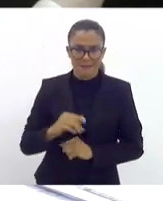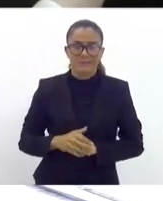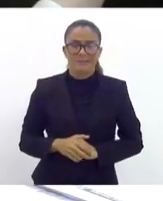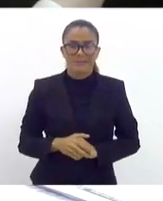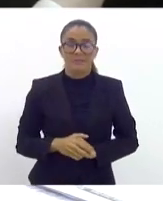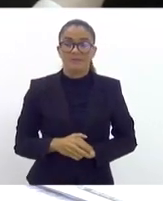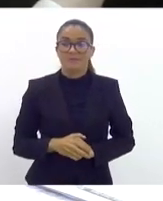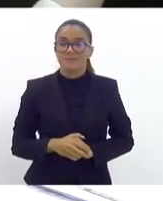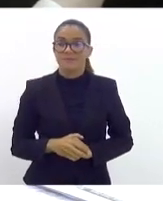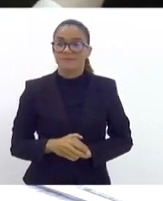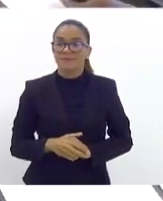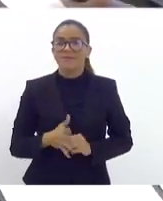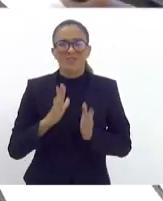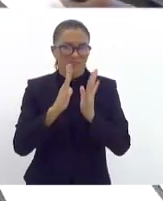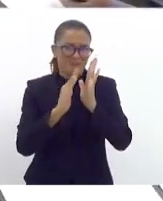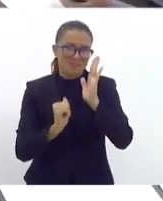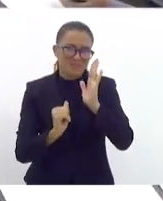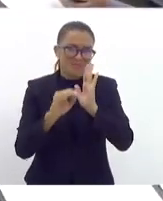né